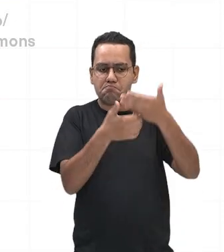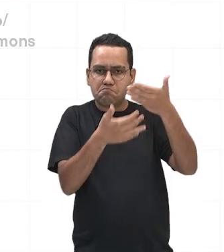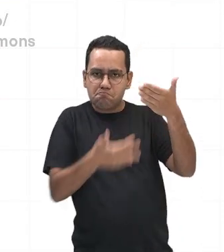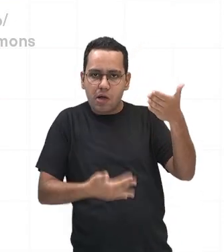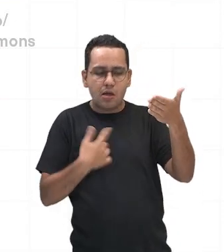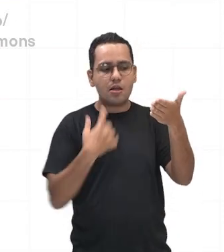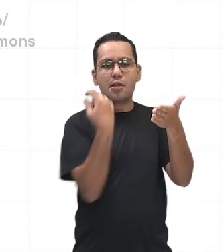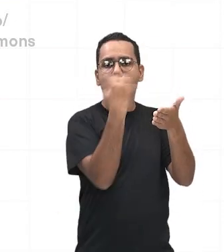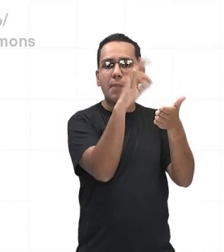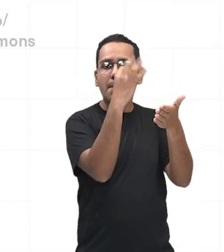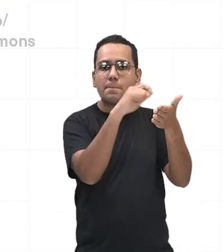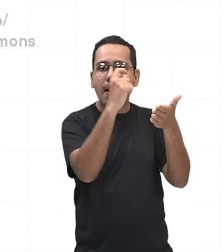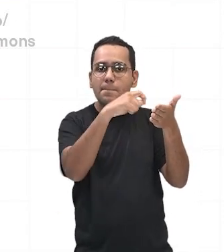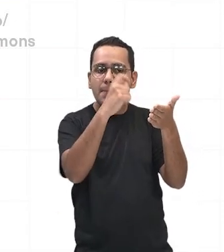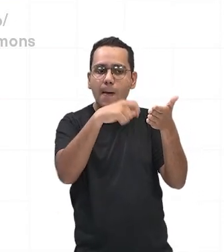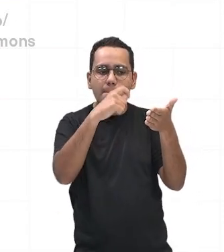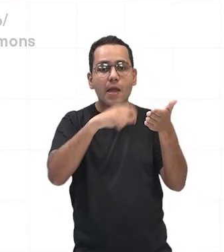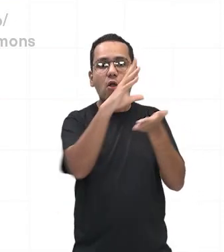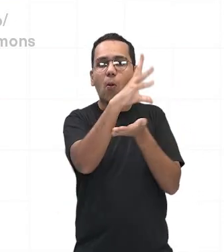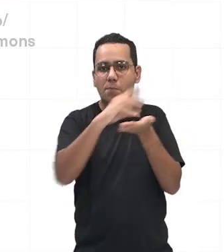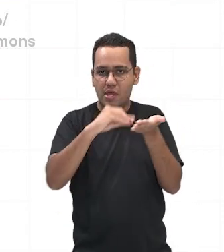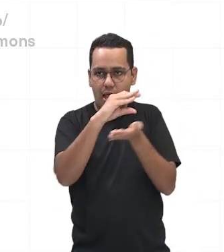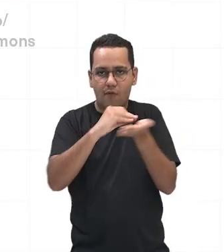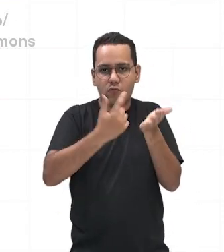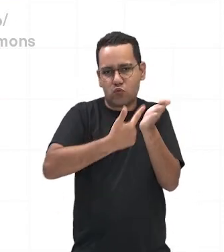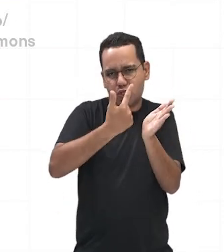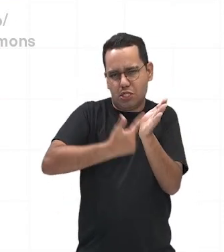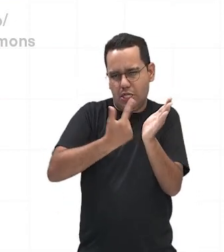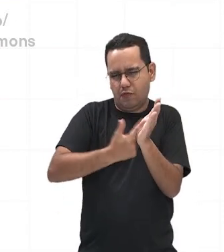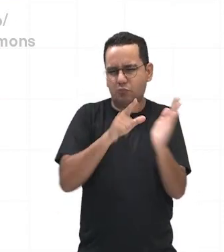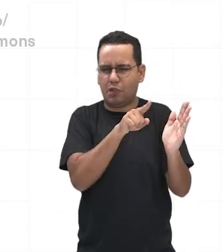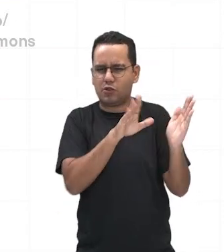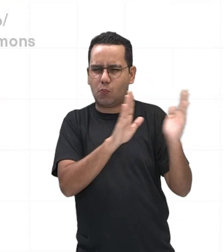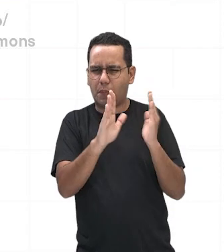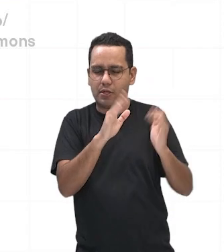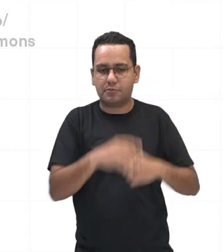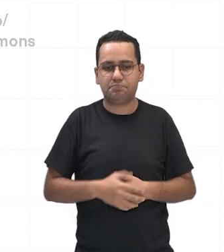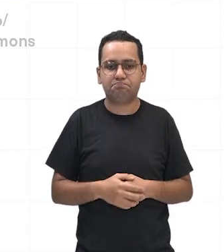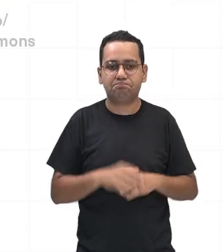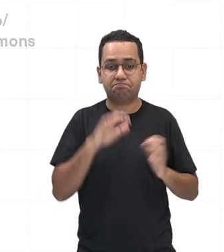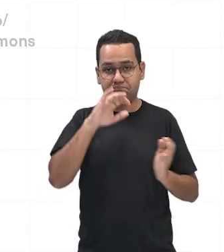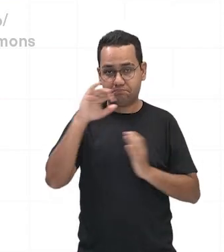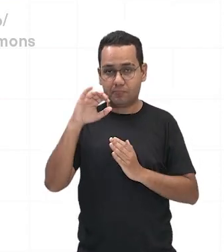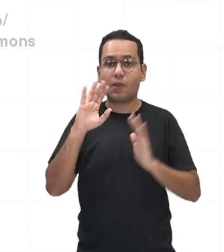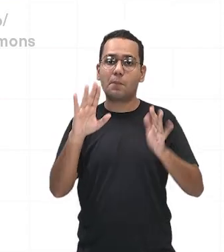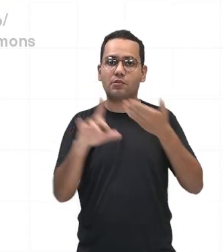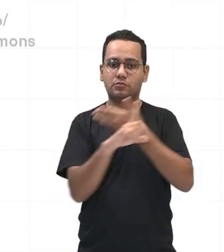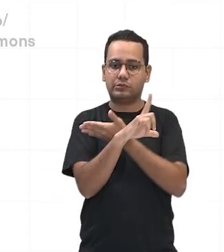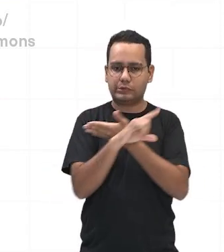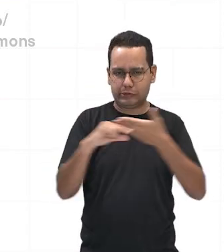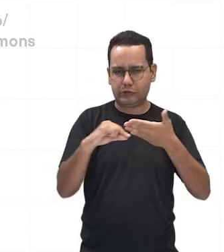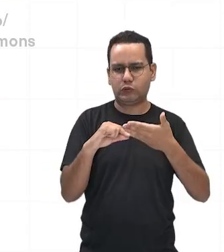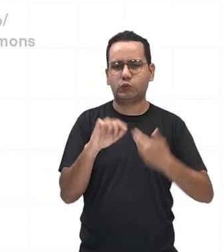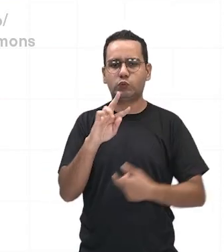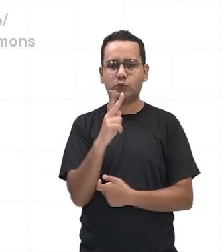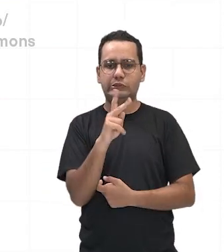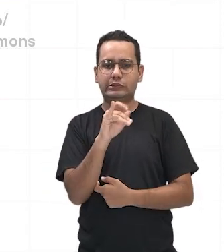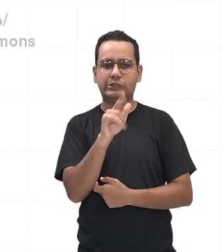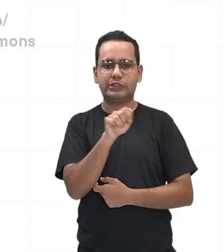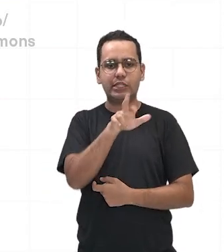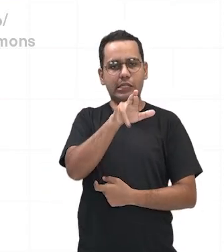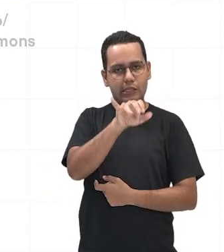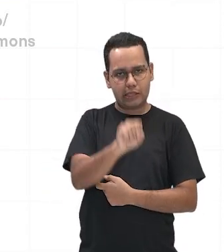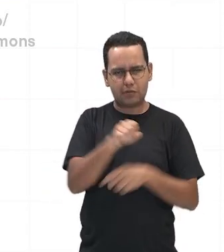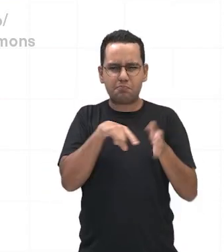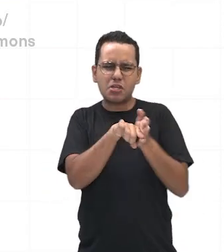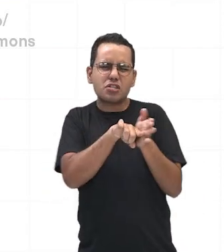da antiguidade, tá? Então, vamos lá. Segundo o historiador Hilário Franco Júnior, no século XX,